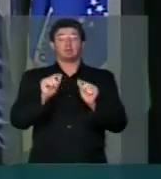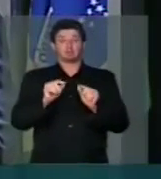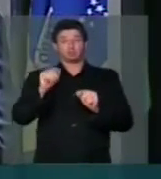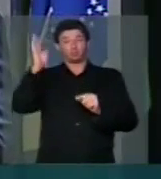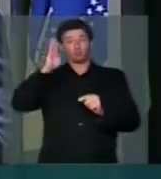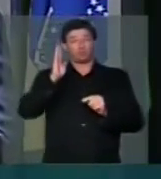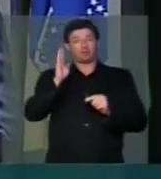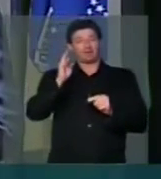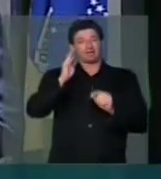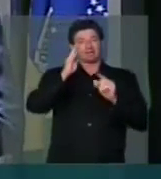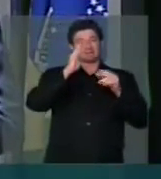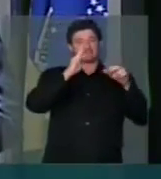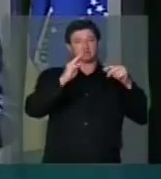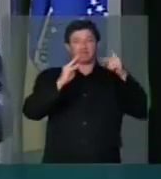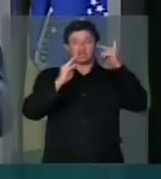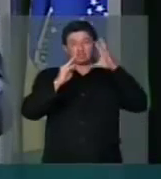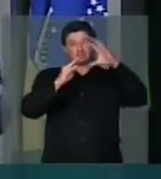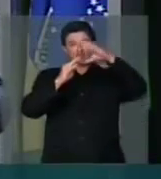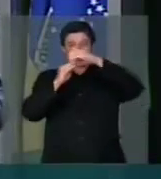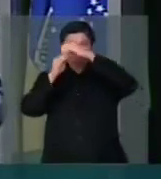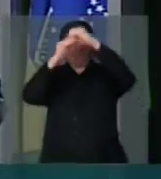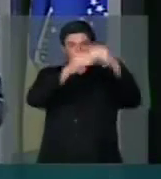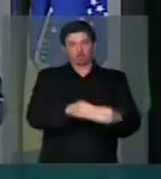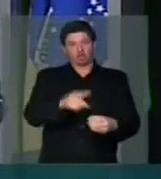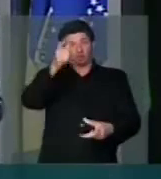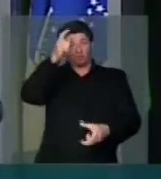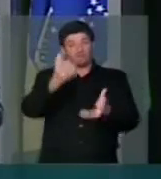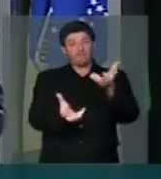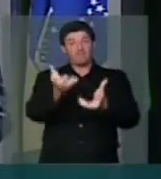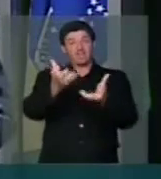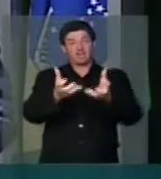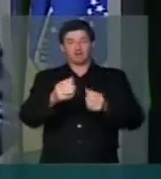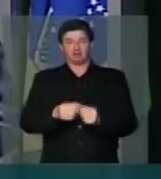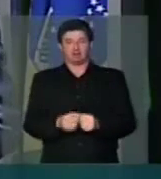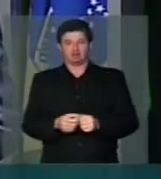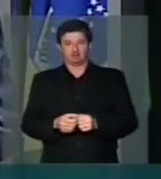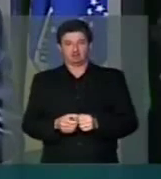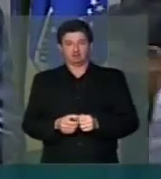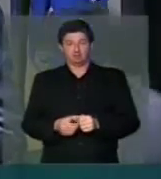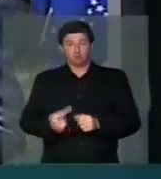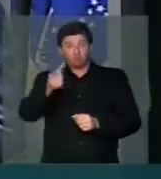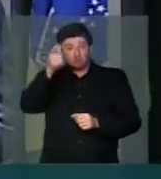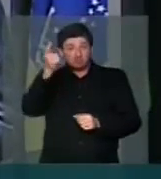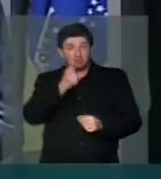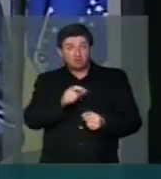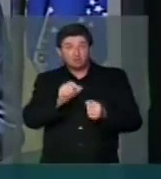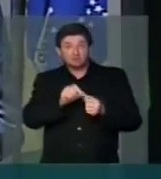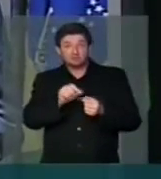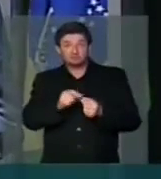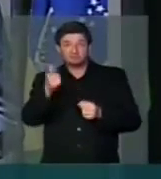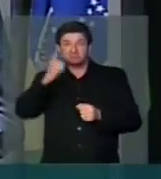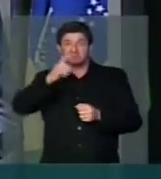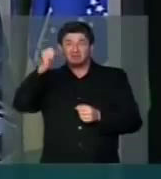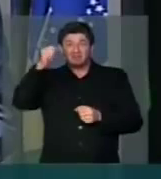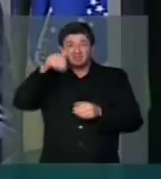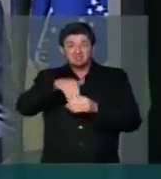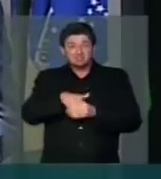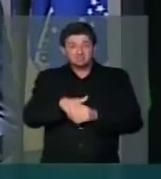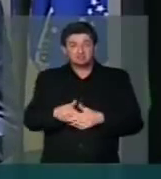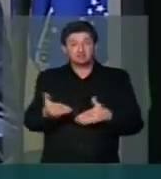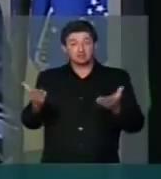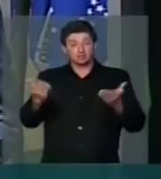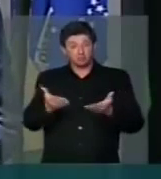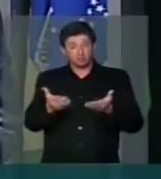para o inferno. O diabo que a presidente precisou fazer para vencer as eleições, hoje,